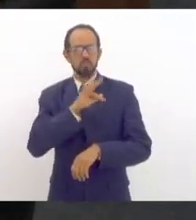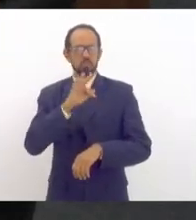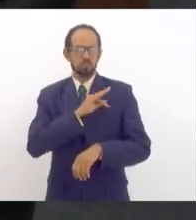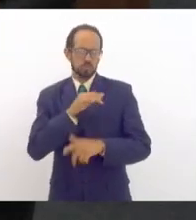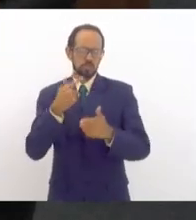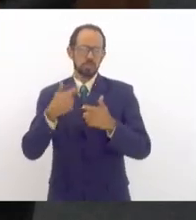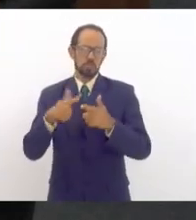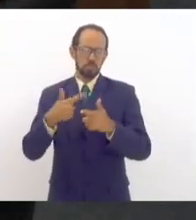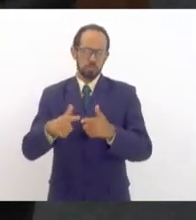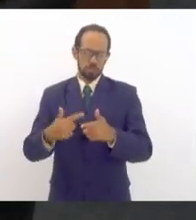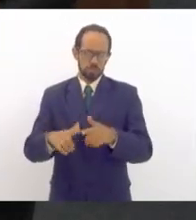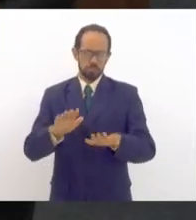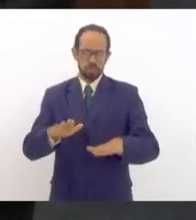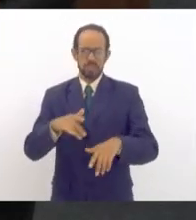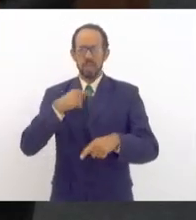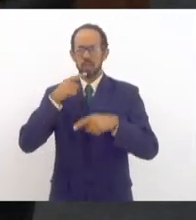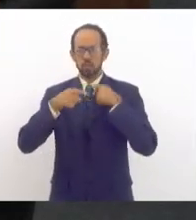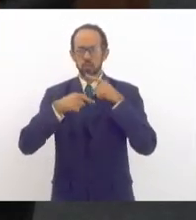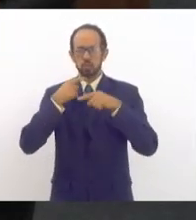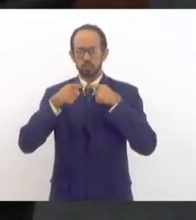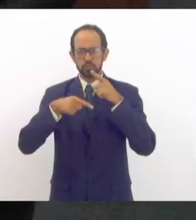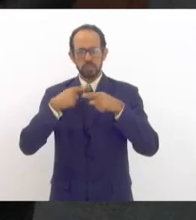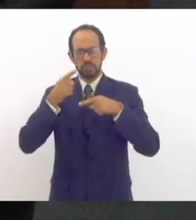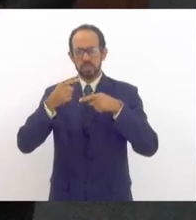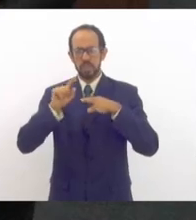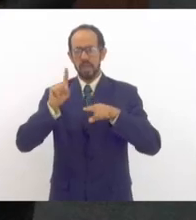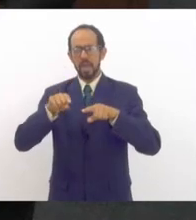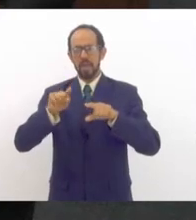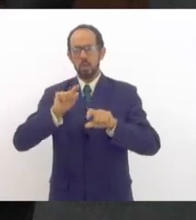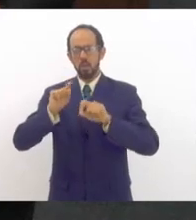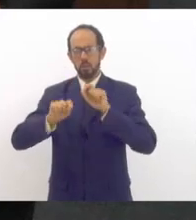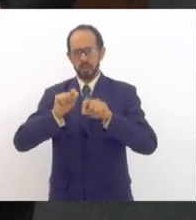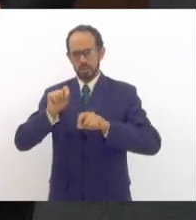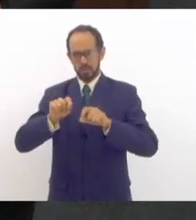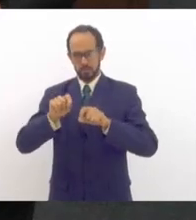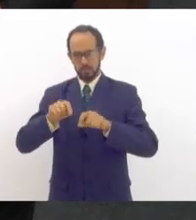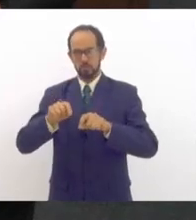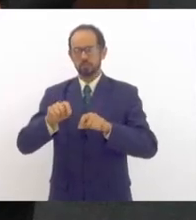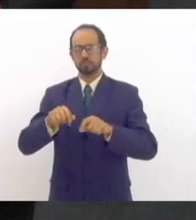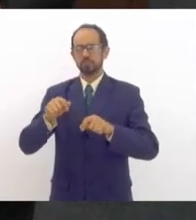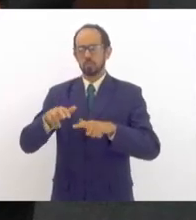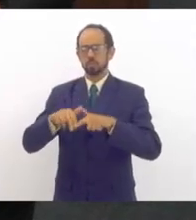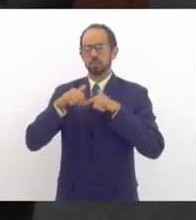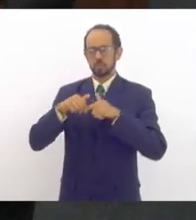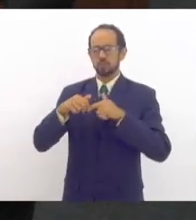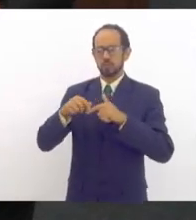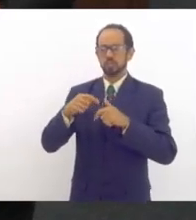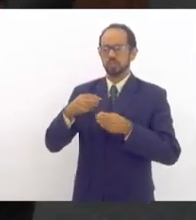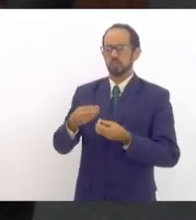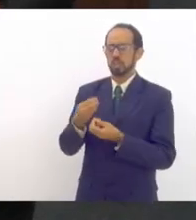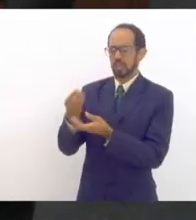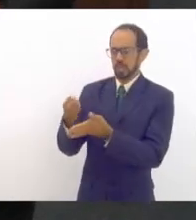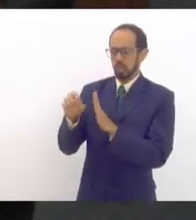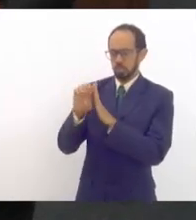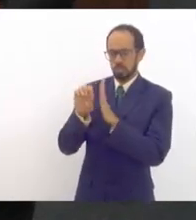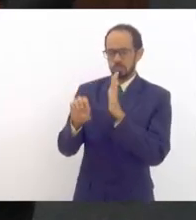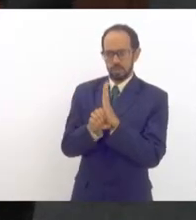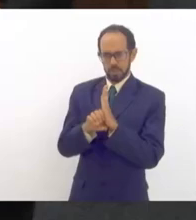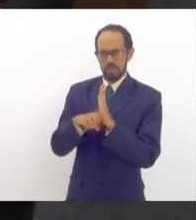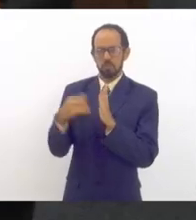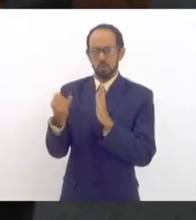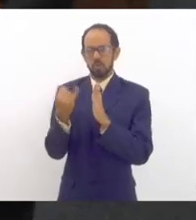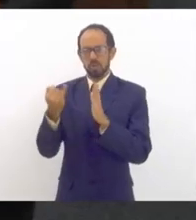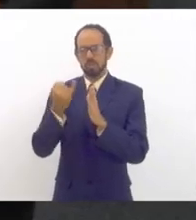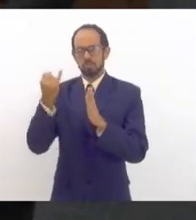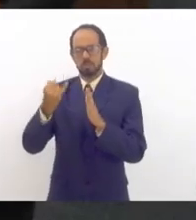mas a gente ficou com algumas dúvidas qual era o sentido de aprovar essa lei por isso apresentamos algumas emendas é até uma oportunidade para o autor esclarecer exatamente